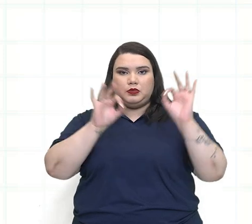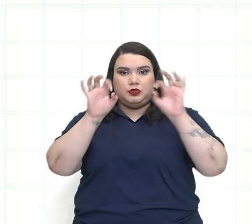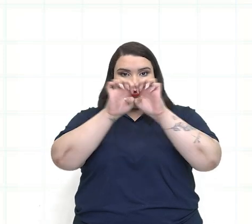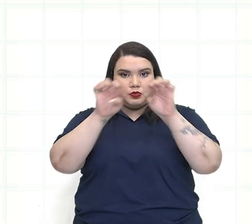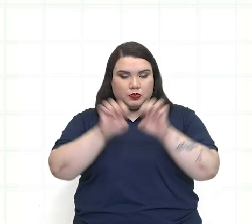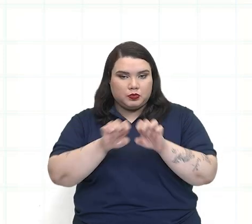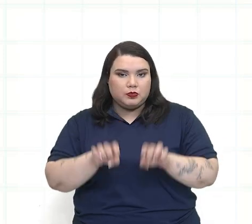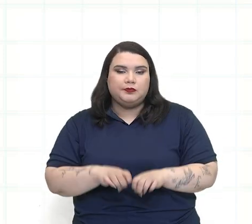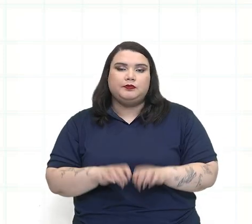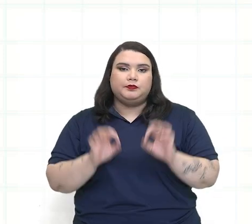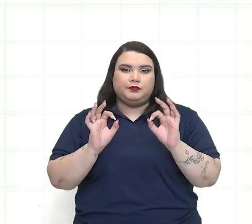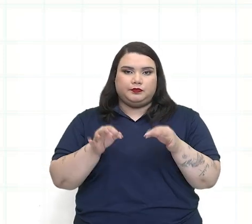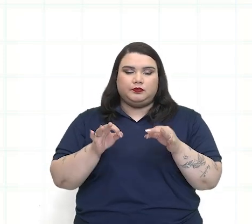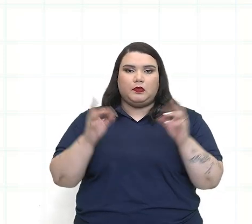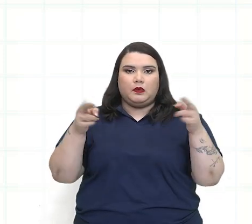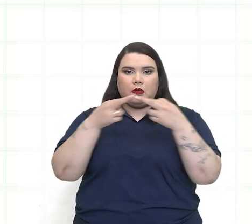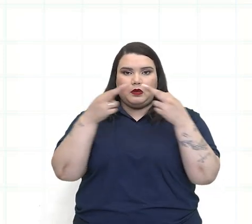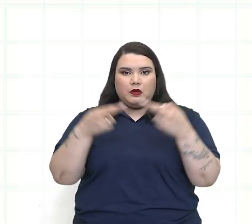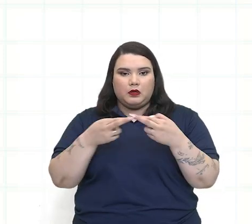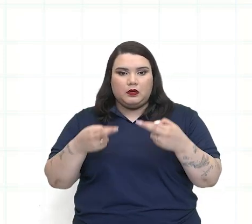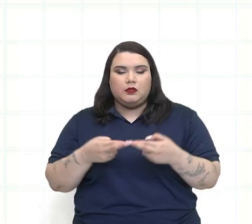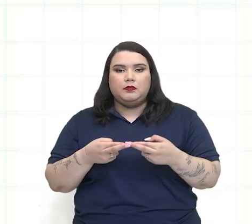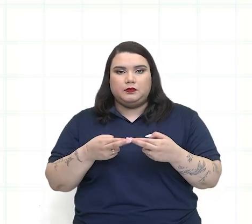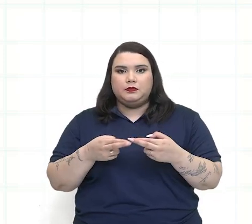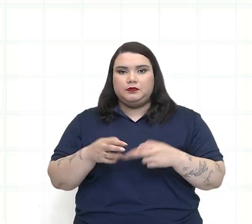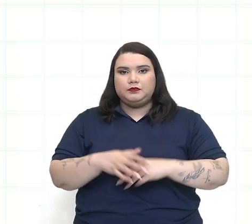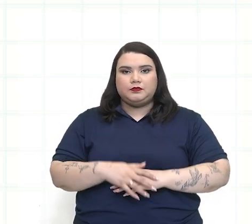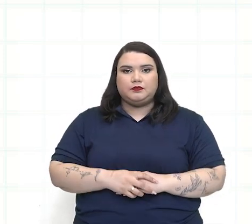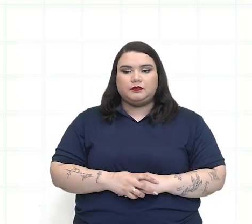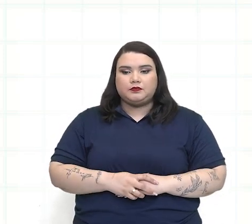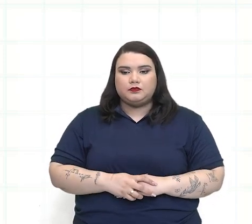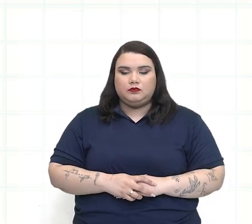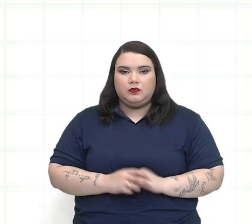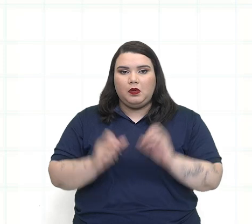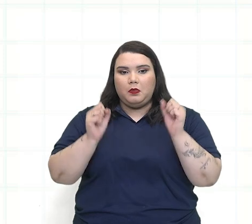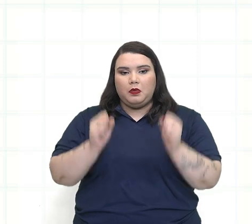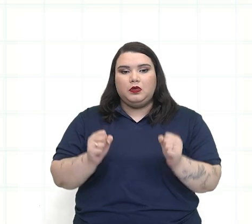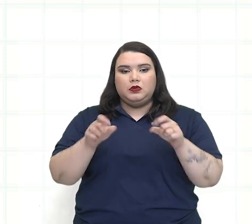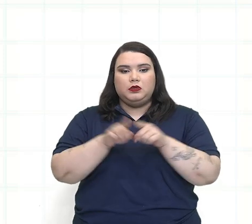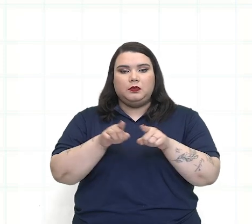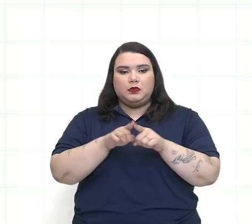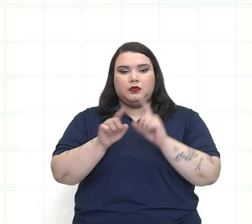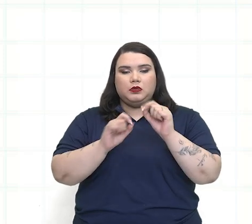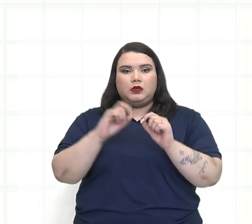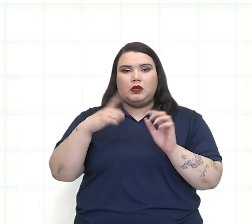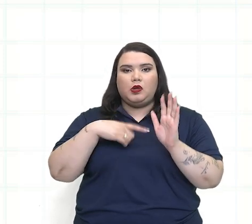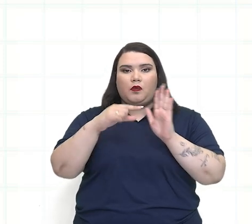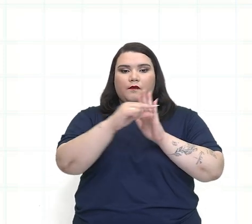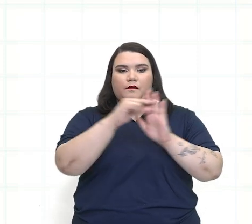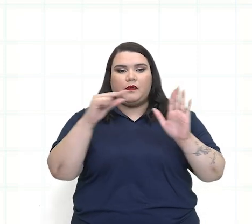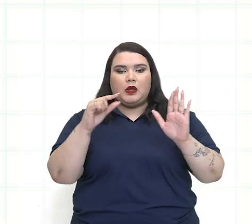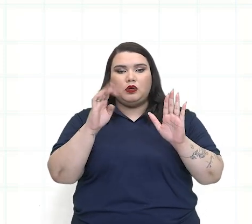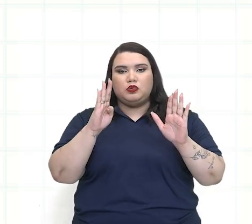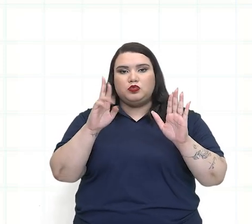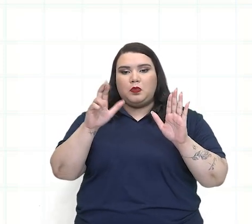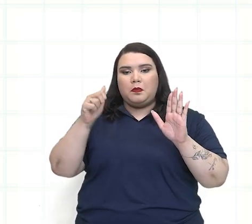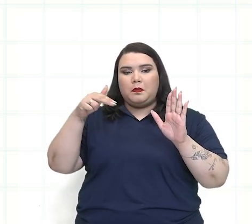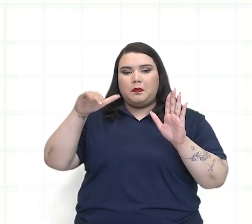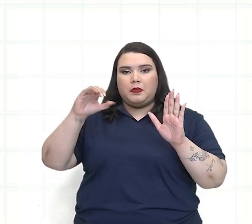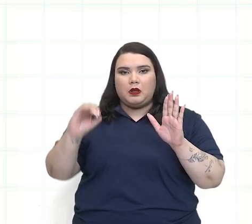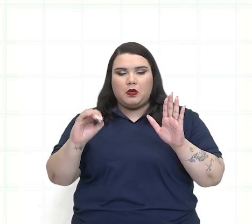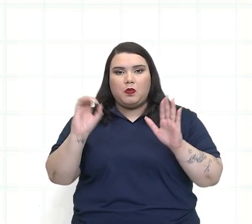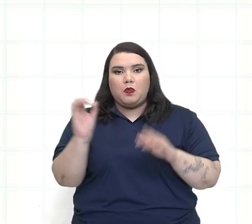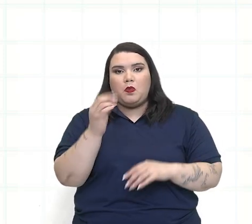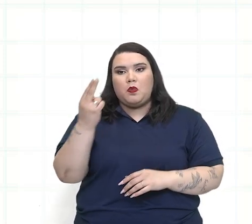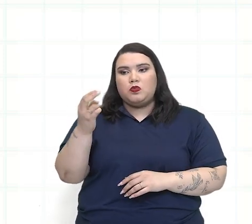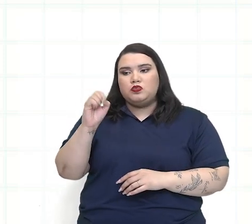né? Uma das rimas estava no meio do verso. Podemos dizer também que existem os versos brancos ou soltos que não